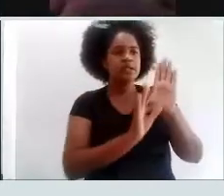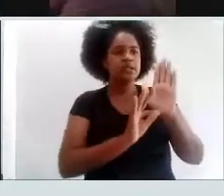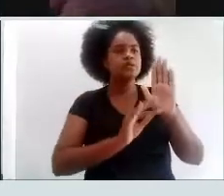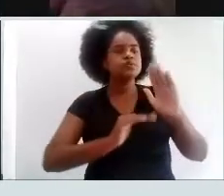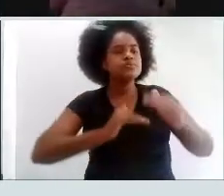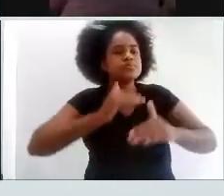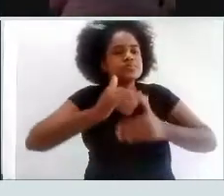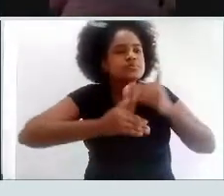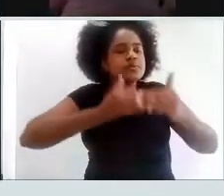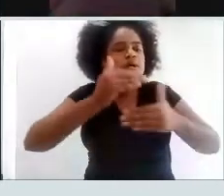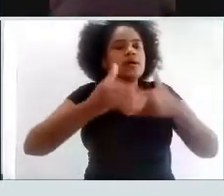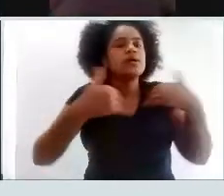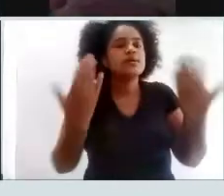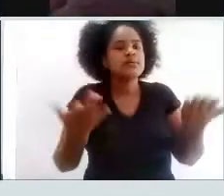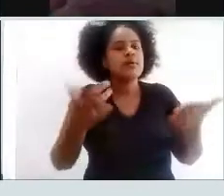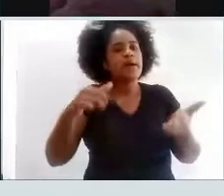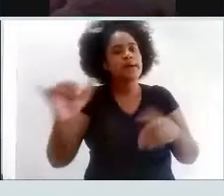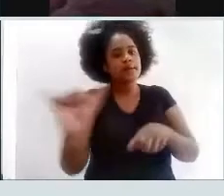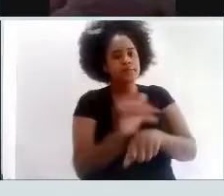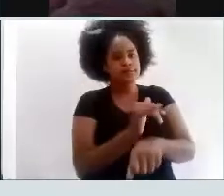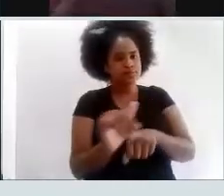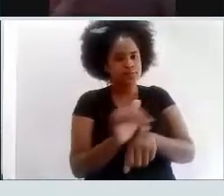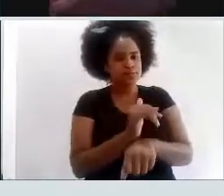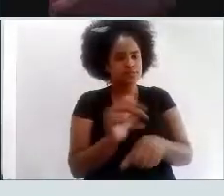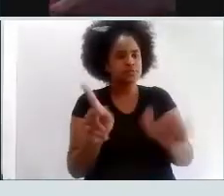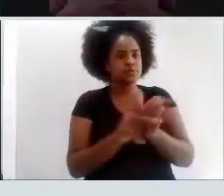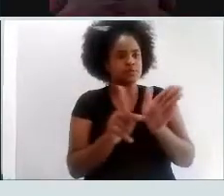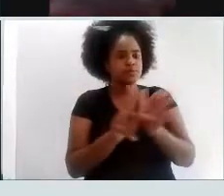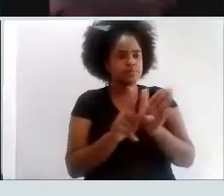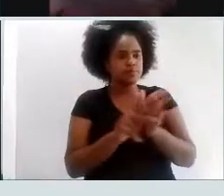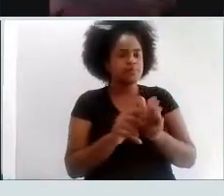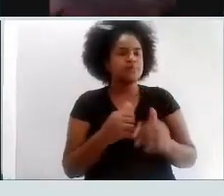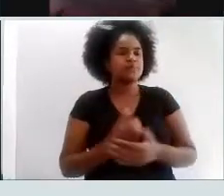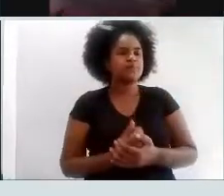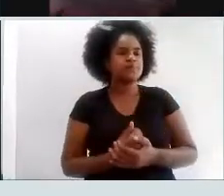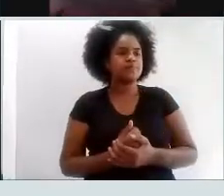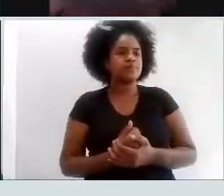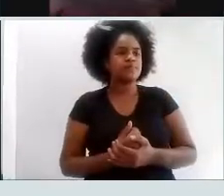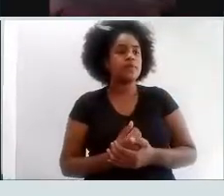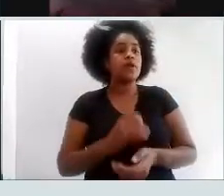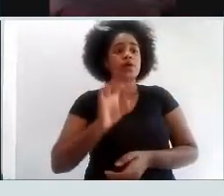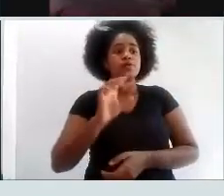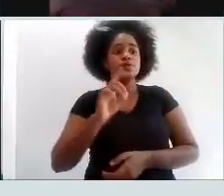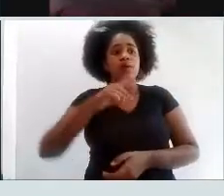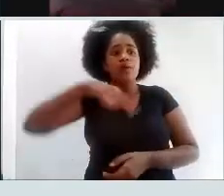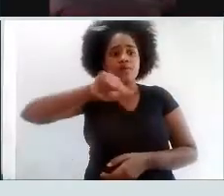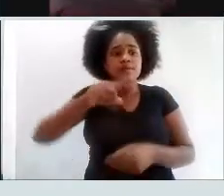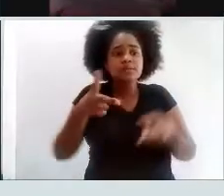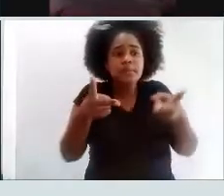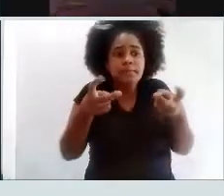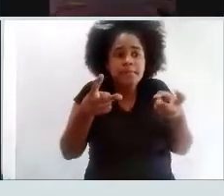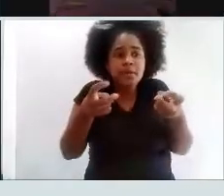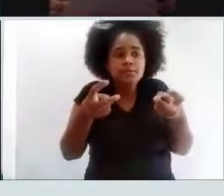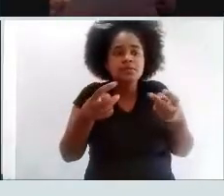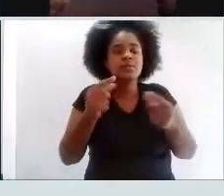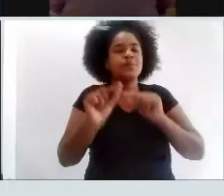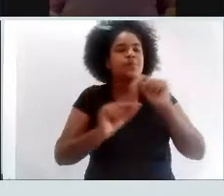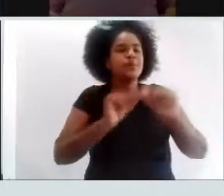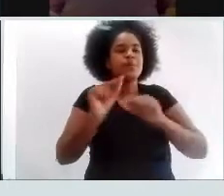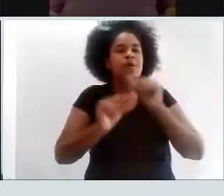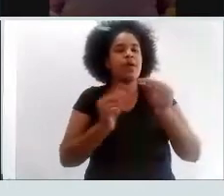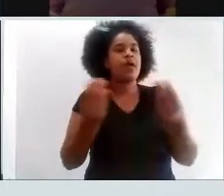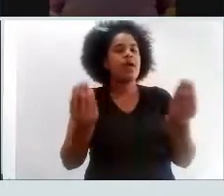gente vai trabalhar um pouco mais. Mas aqui é só para vocês terem realmente essa ideia, essa noção ampla do que é o texto